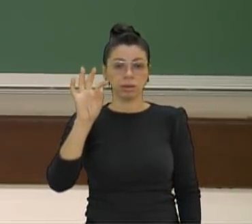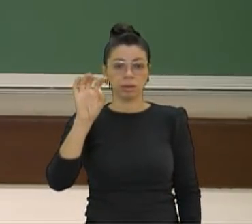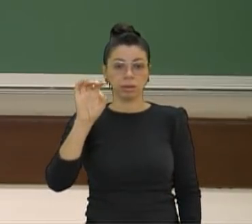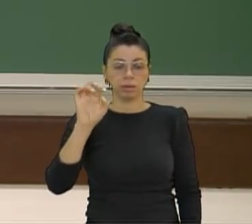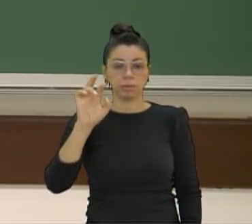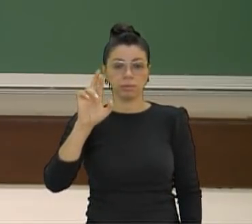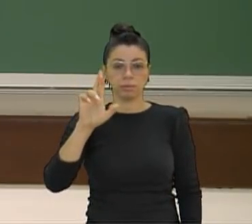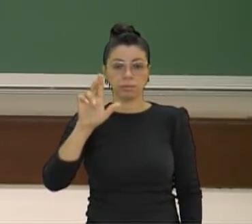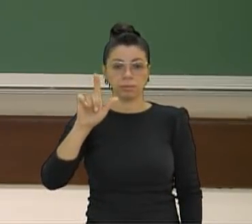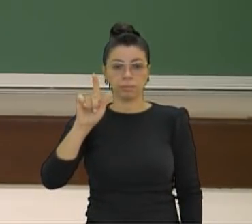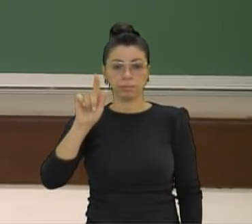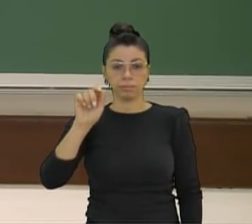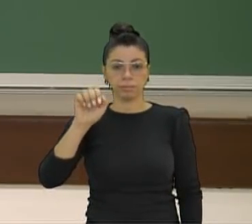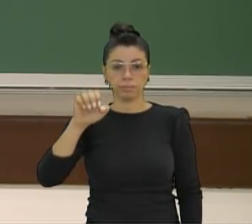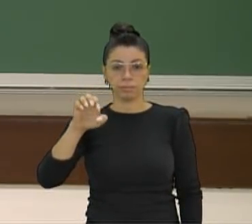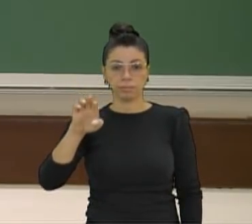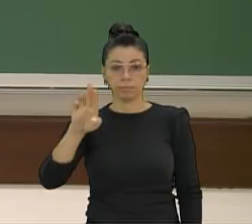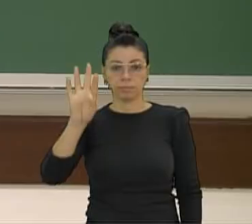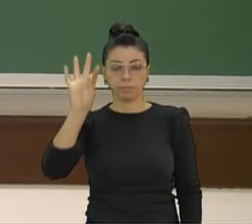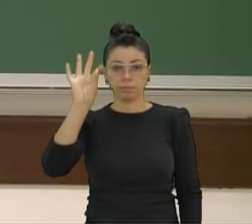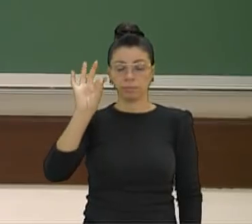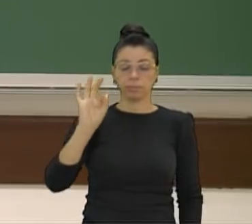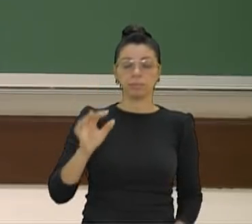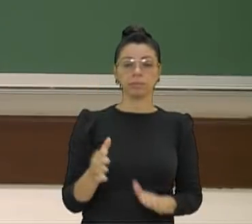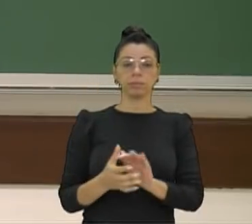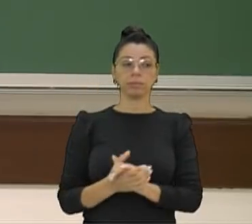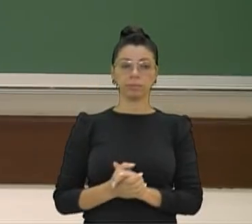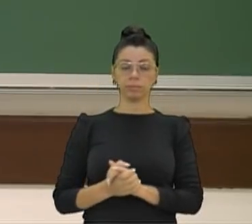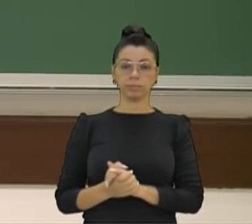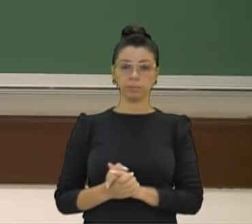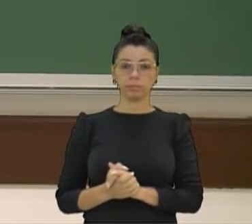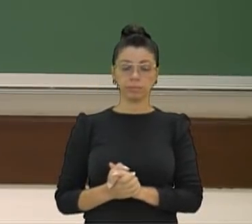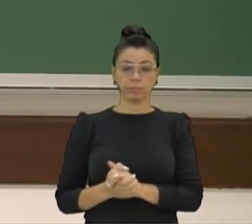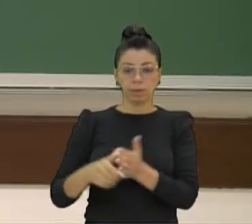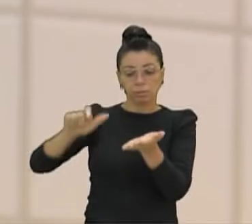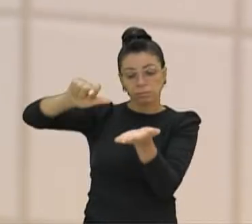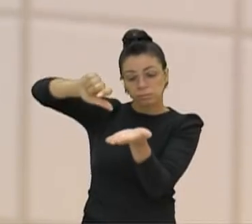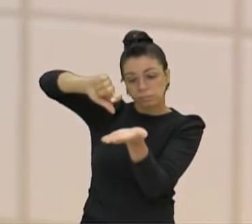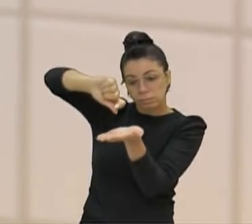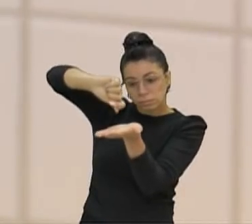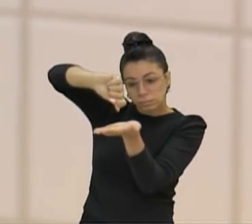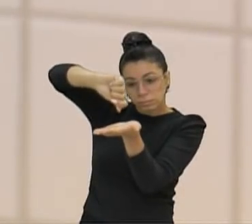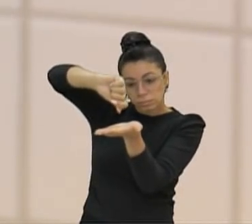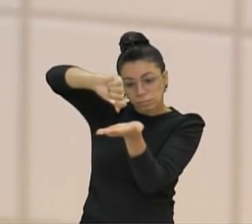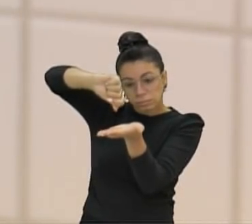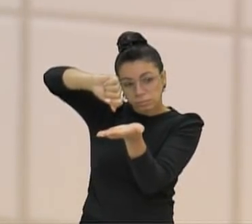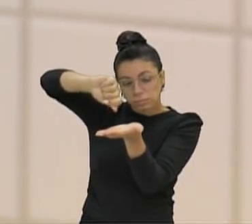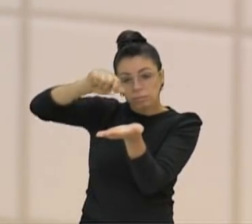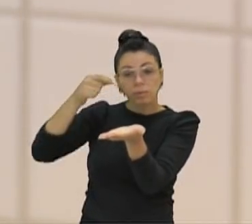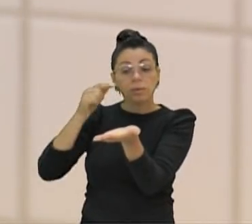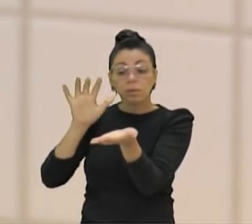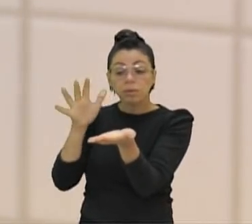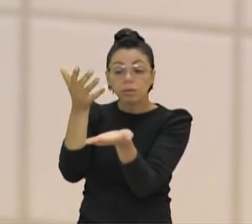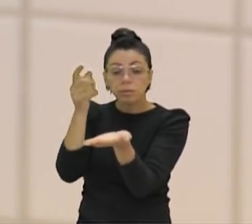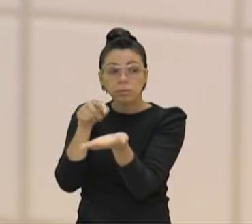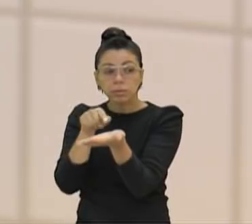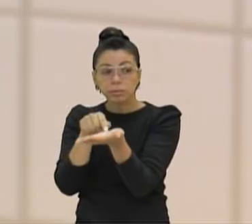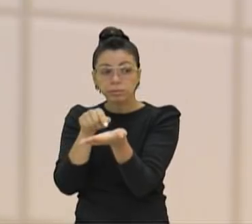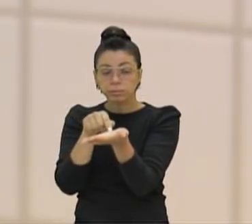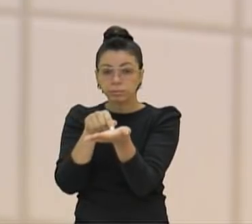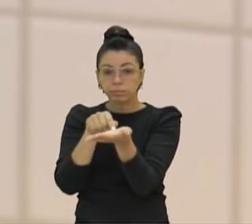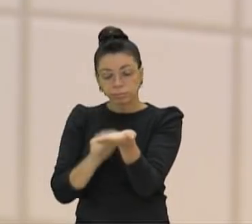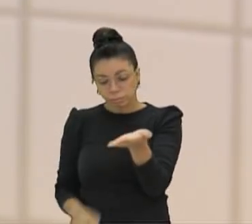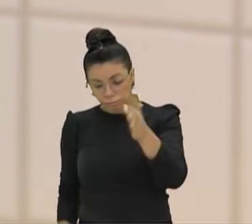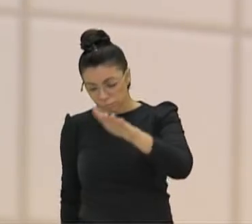efeito na minha mão. Coloquei aqui, então, o sabão. E olha só o que acontece aqui com